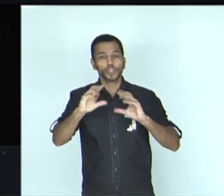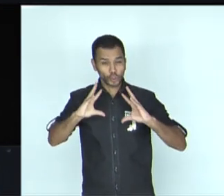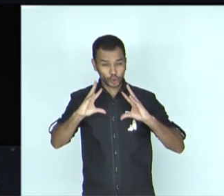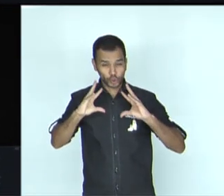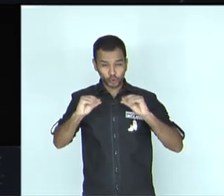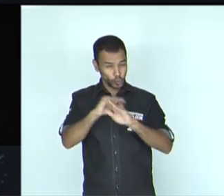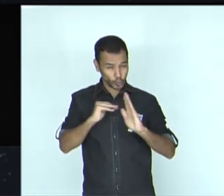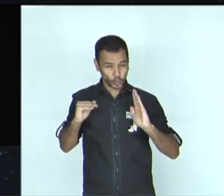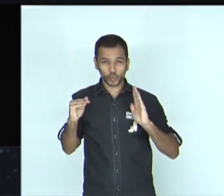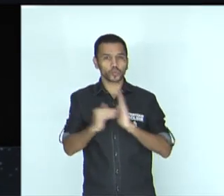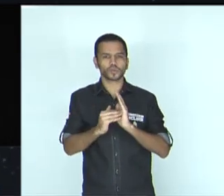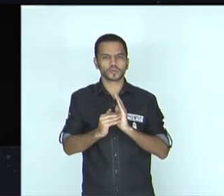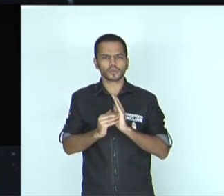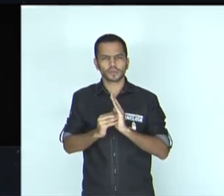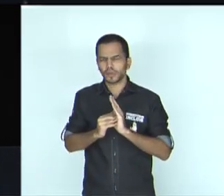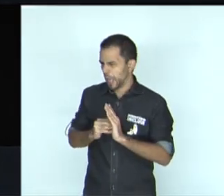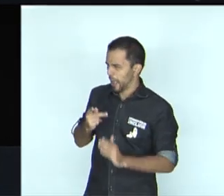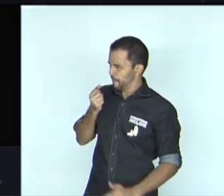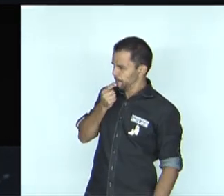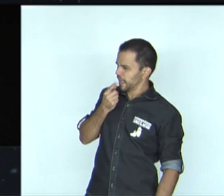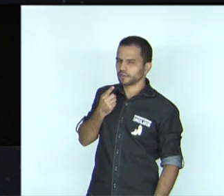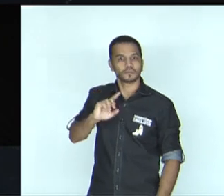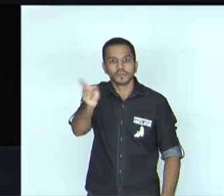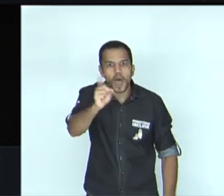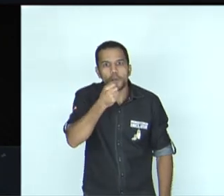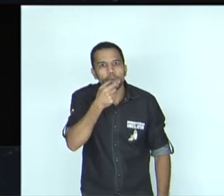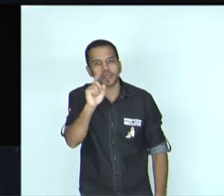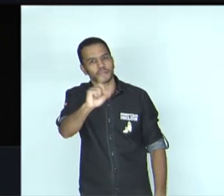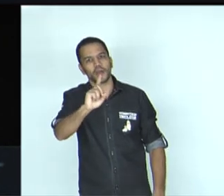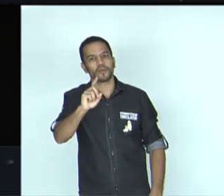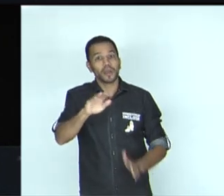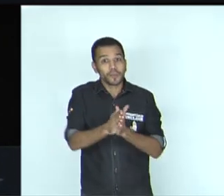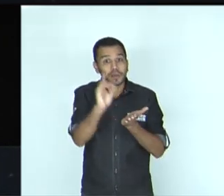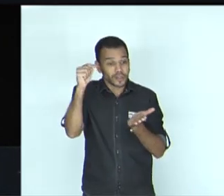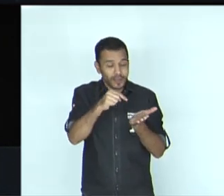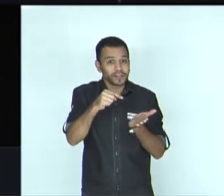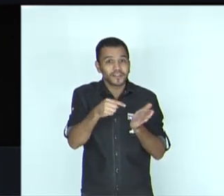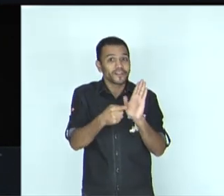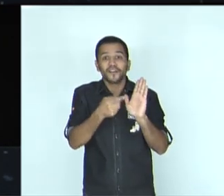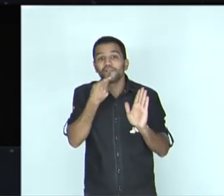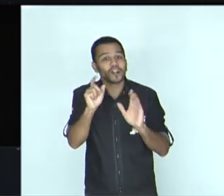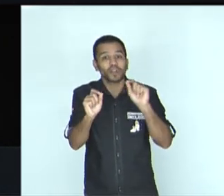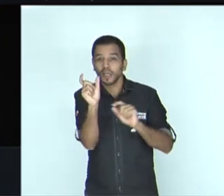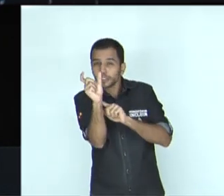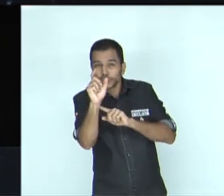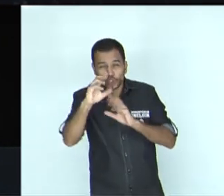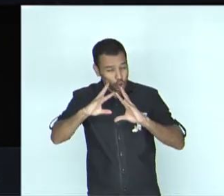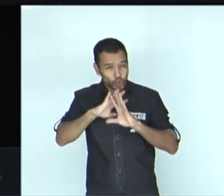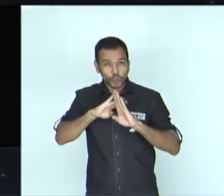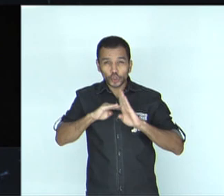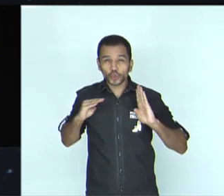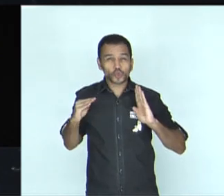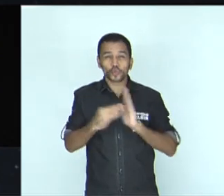Ah, não, não é piada não. Não, não é piada não. É porque a Bíblia fala que são todas, e a gente fala assim, vai trazer